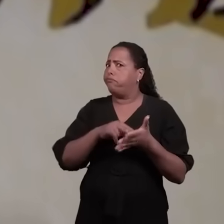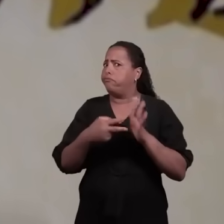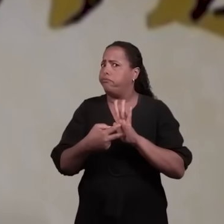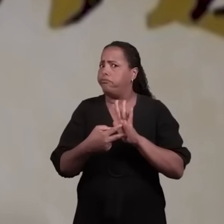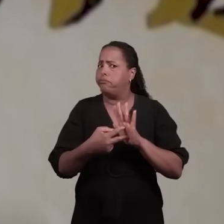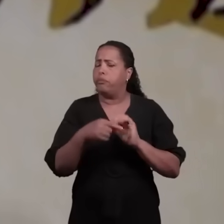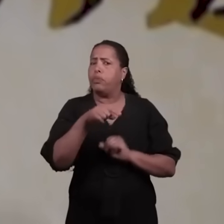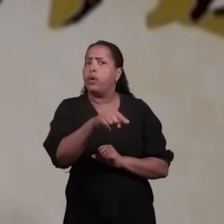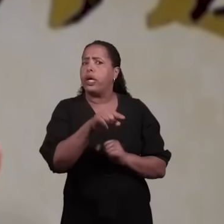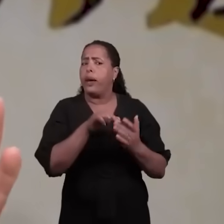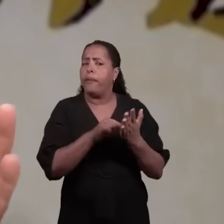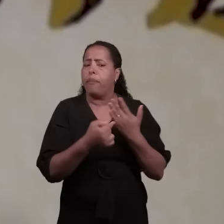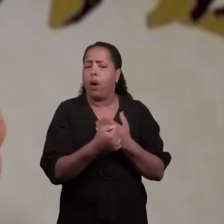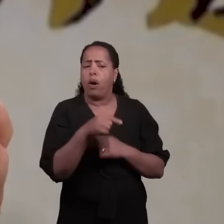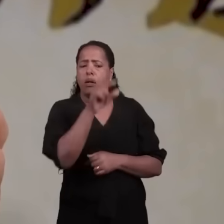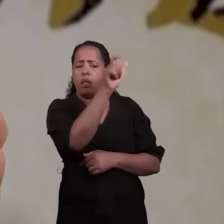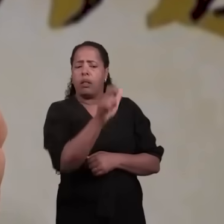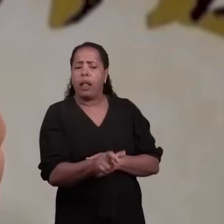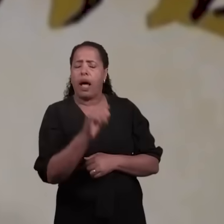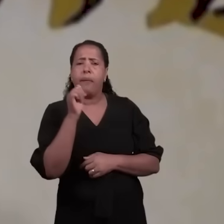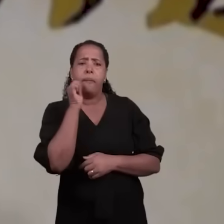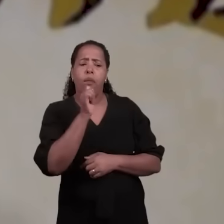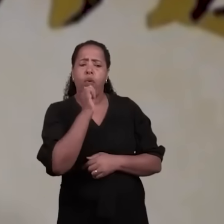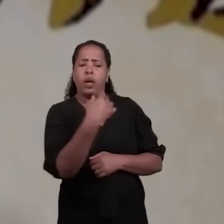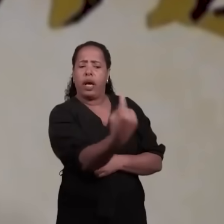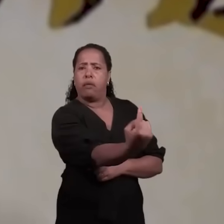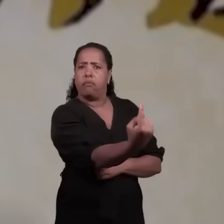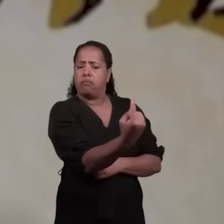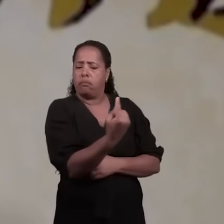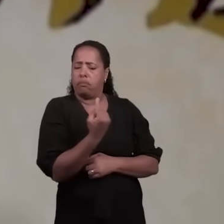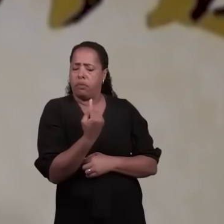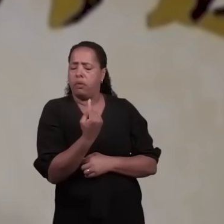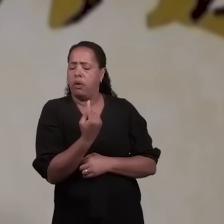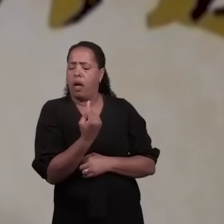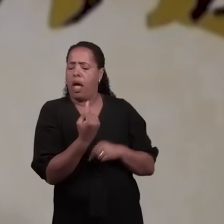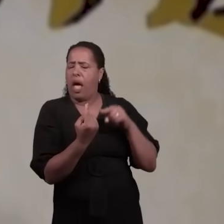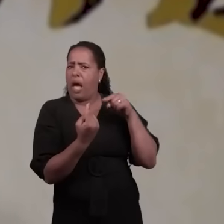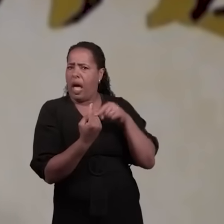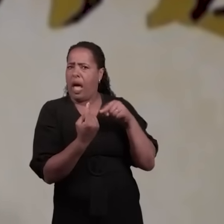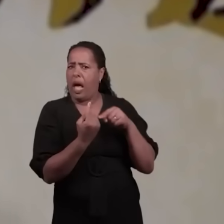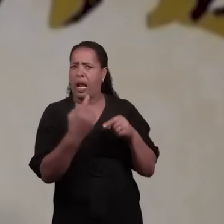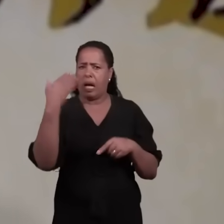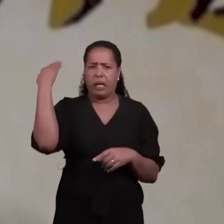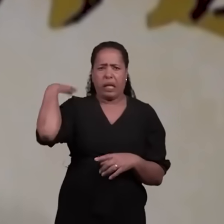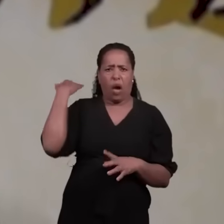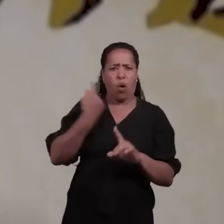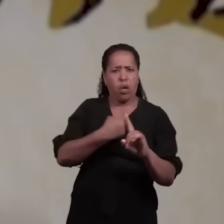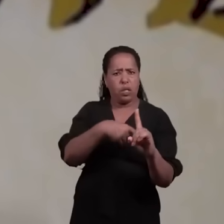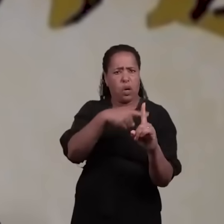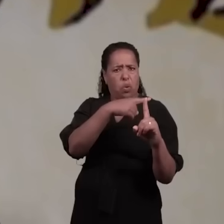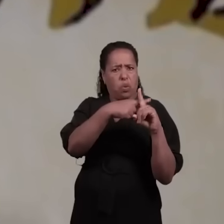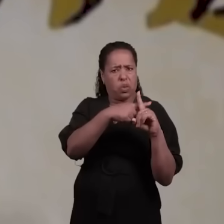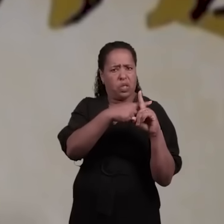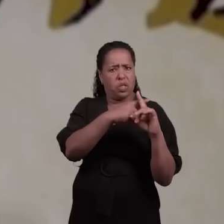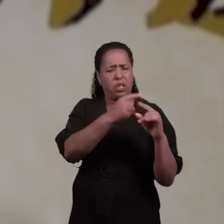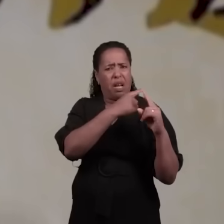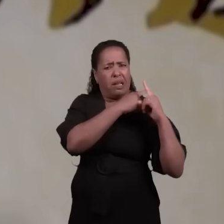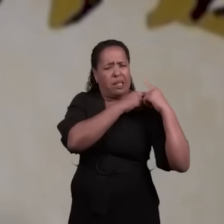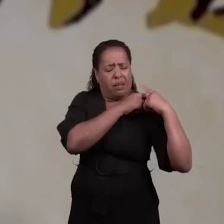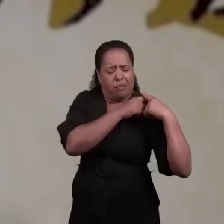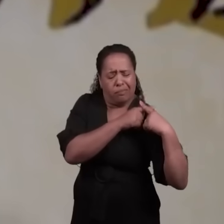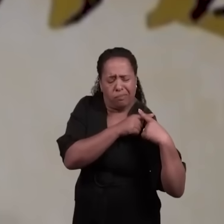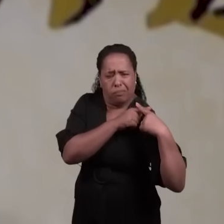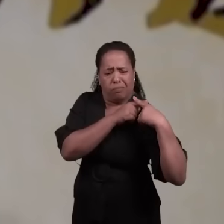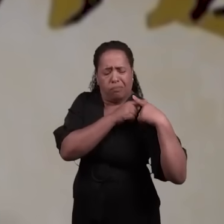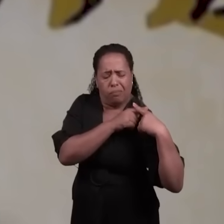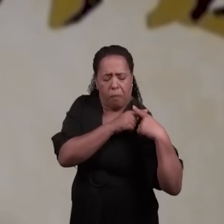eu via que uma mulher entrava na igreja e essa mulher, ela trazia nas costas dela uma cruz. E essa